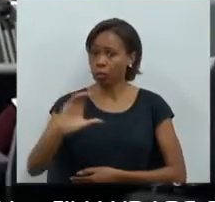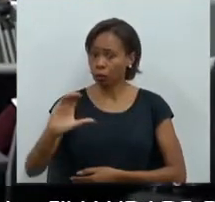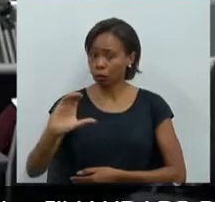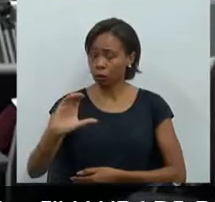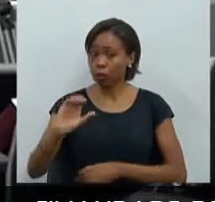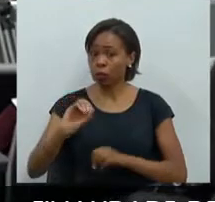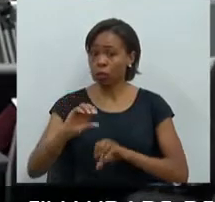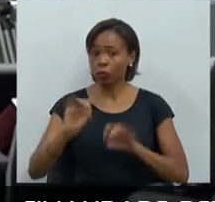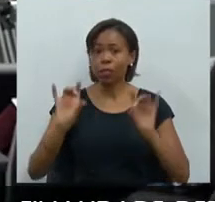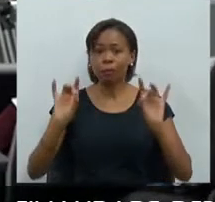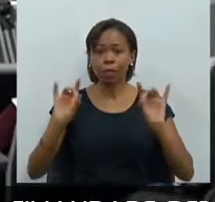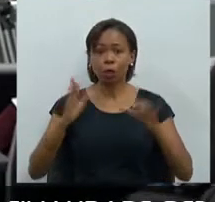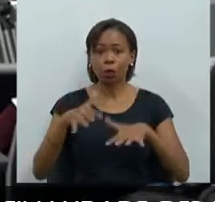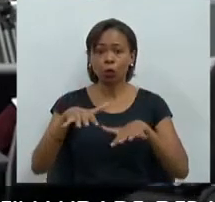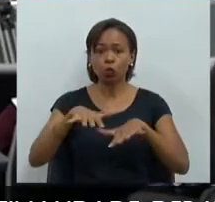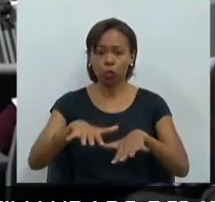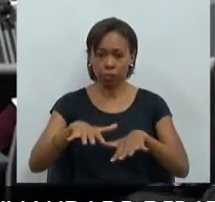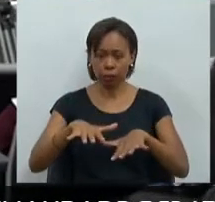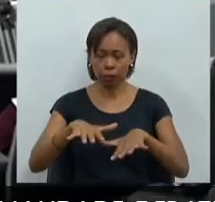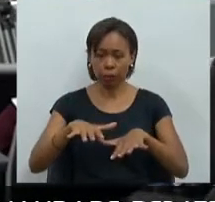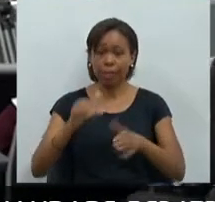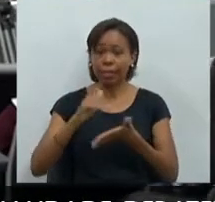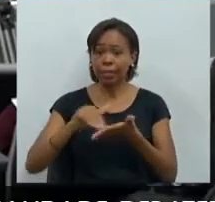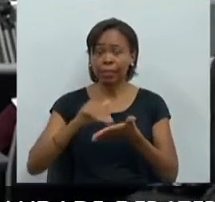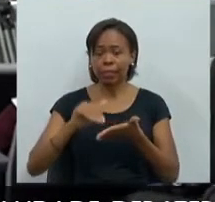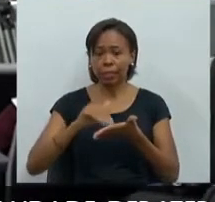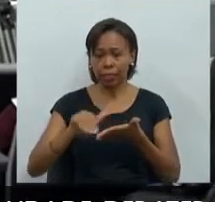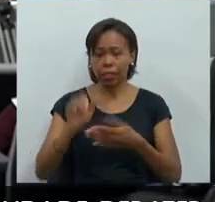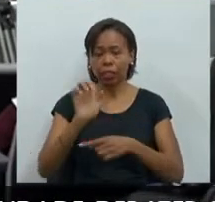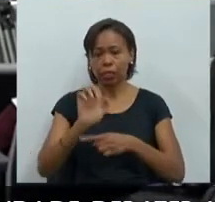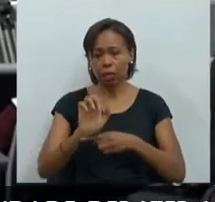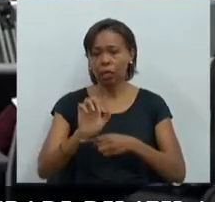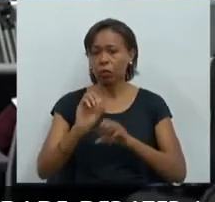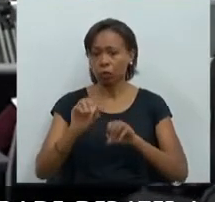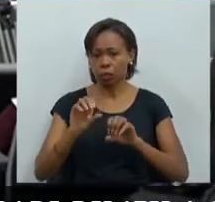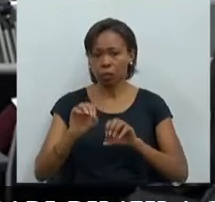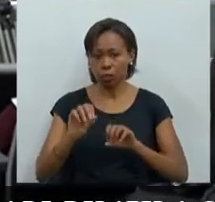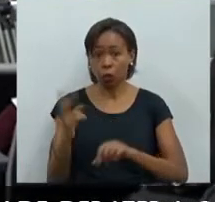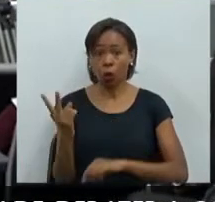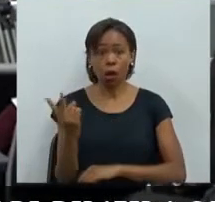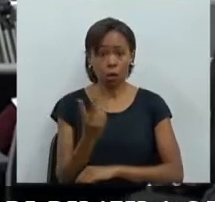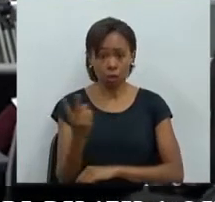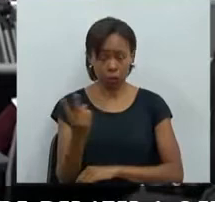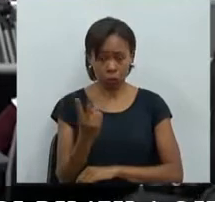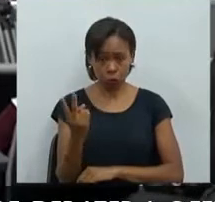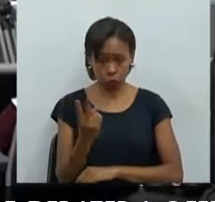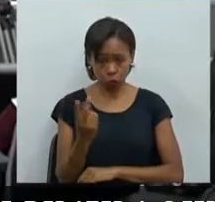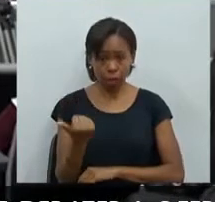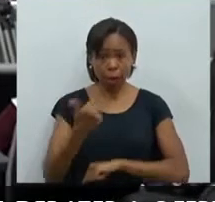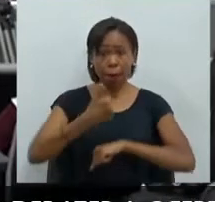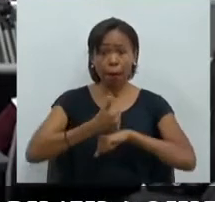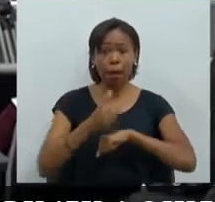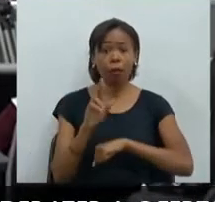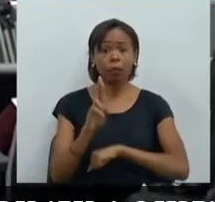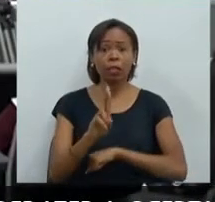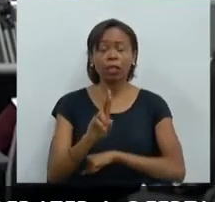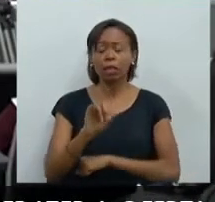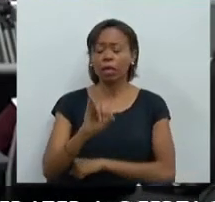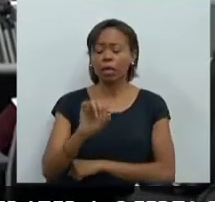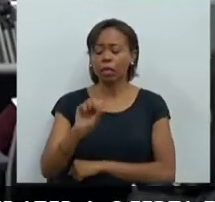Inclusiva, também da Secretaria de Estado de Educação, e que também, né, as duas hoje estão representando a Isabela Cavalcante,